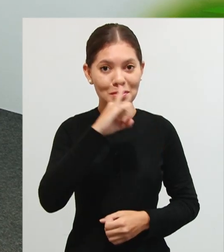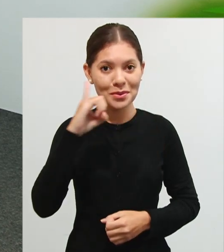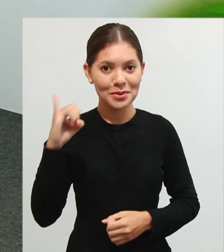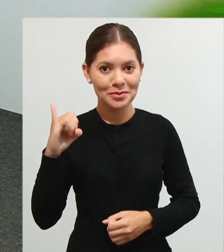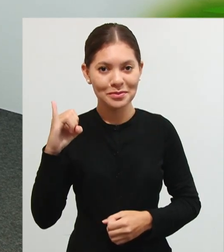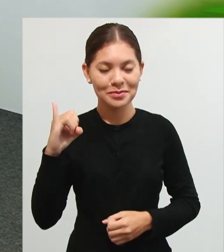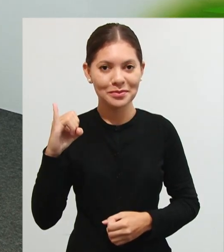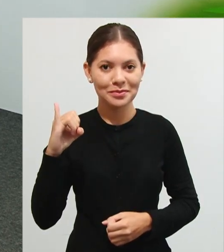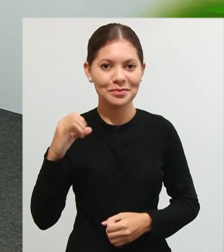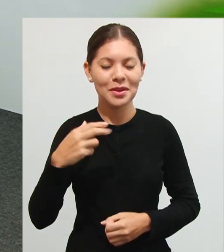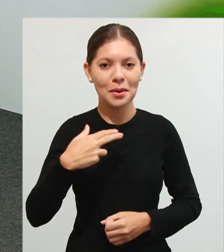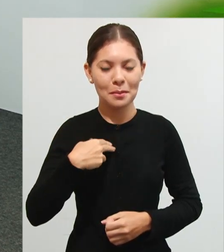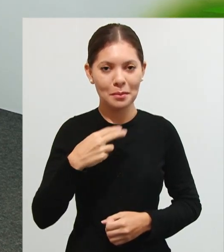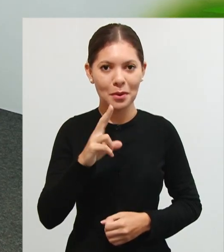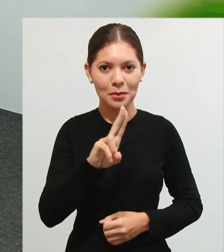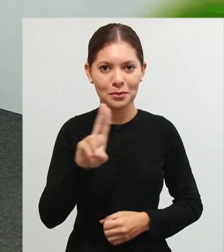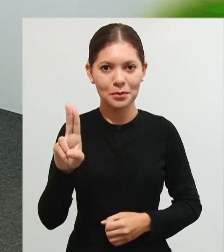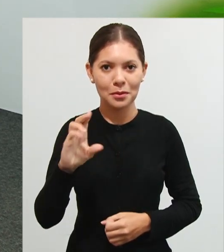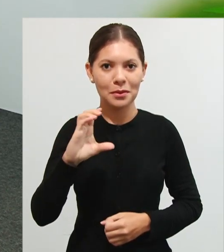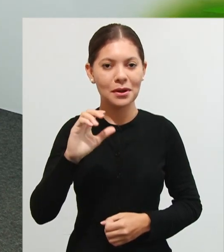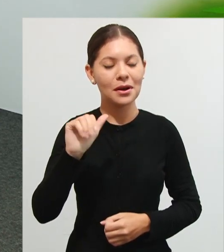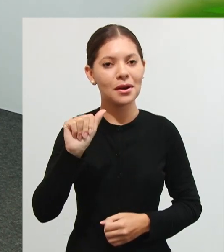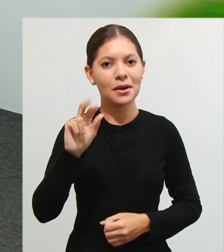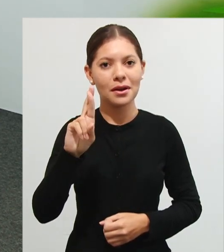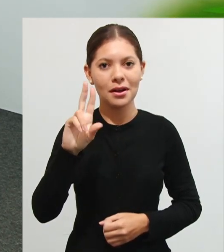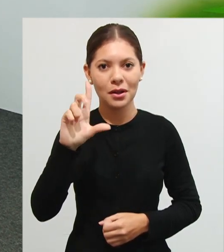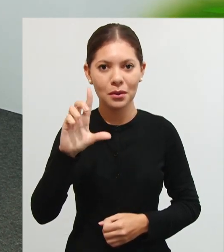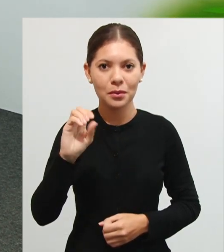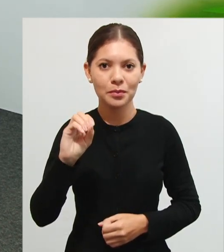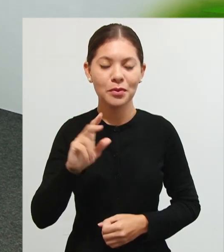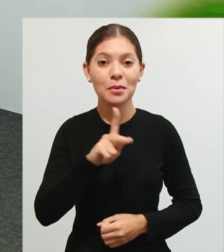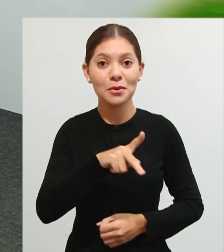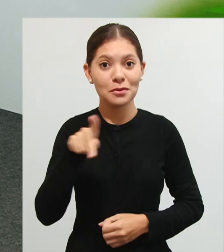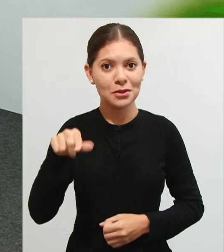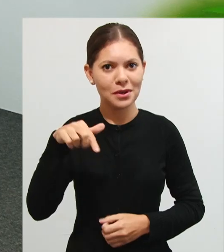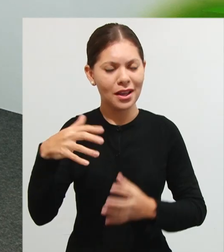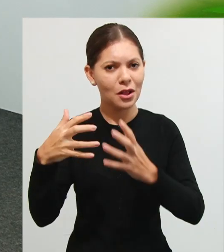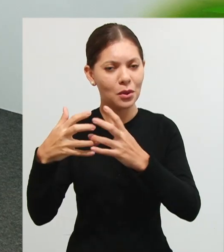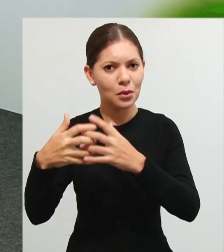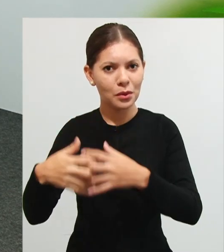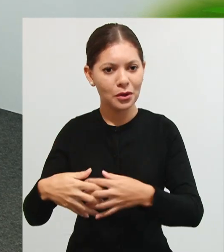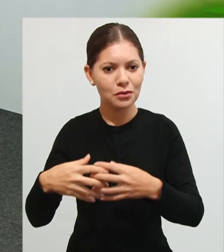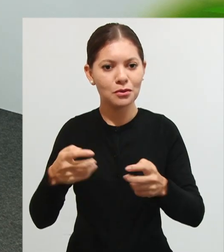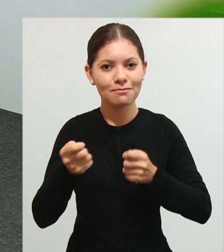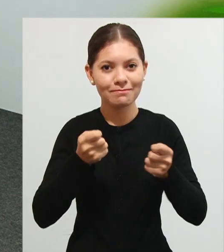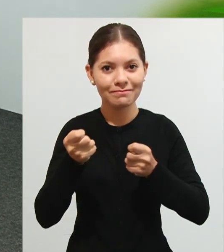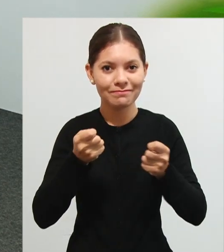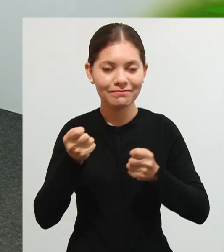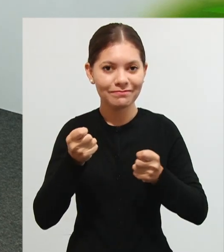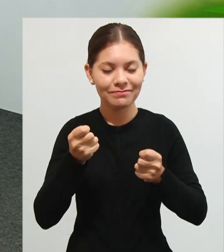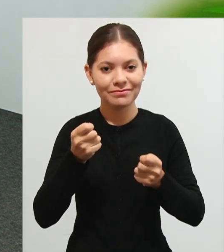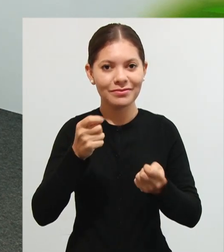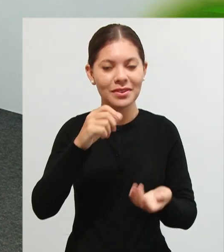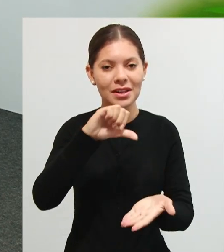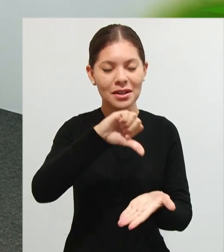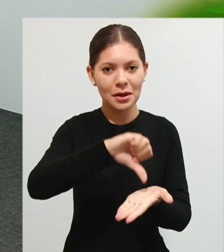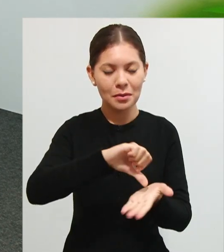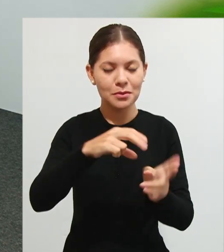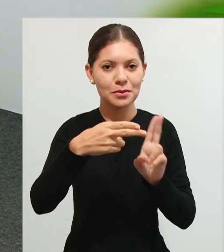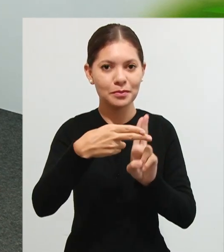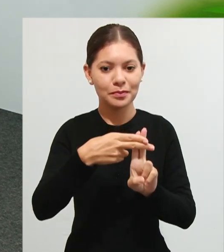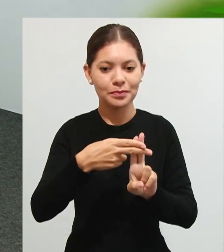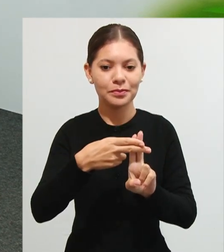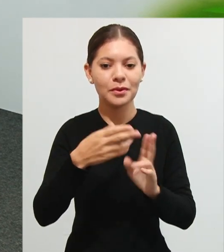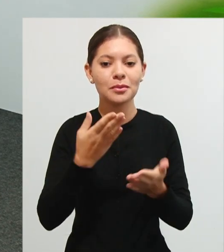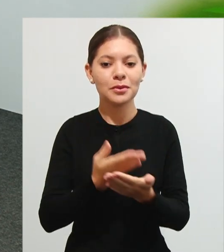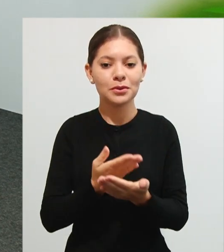Saudações, me chamo Carlos Felipe, sou professor de Economia aqui no IFRO, campus Porto Velho, Zona Norte. Trabalharemos a